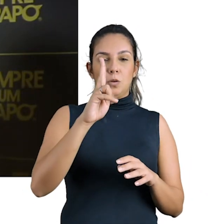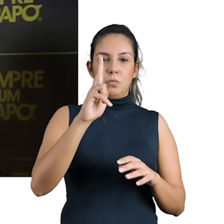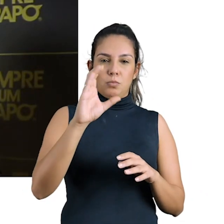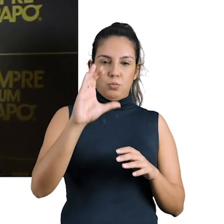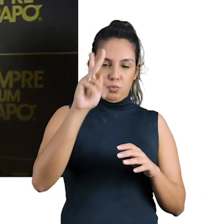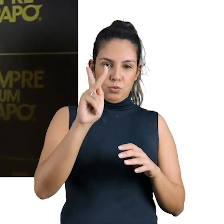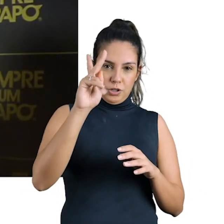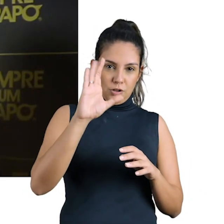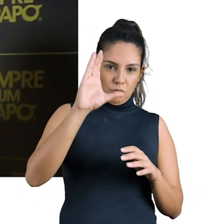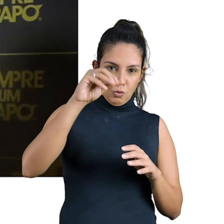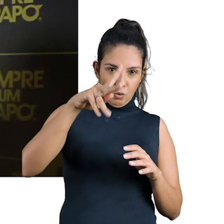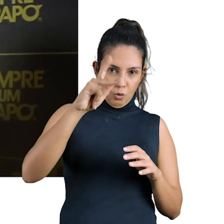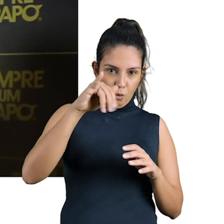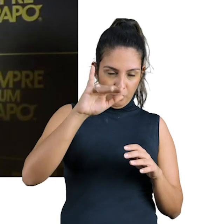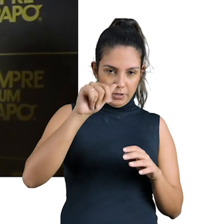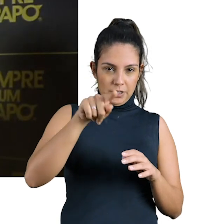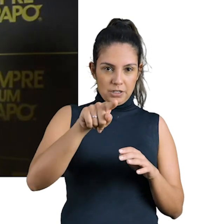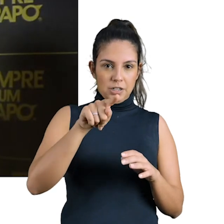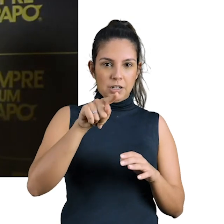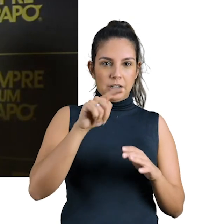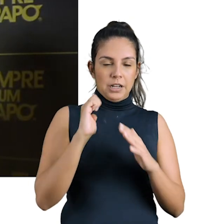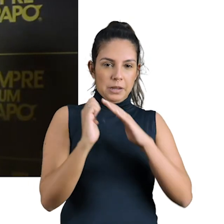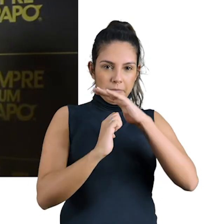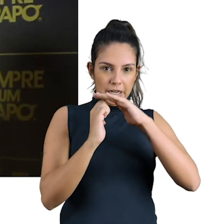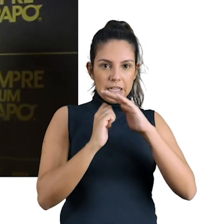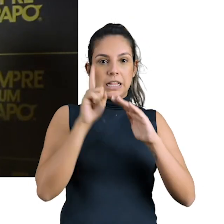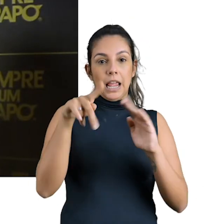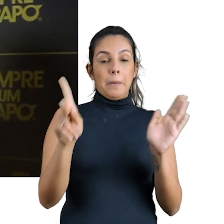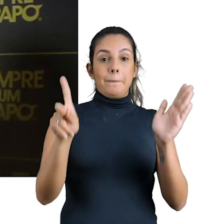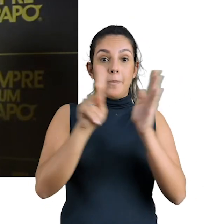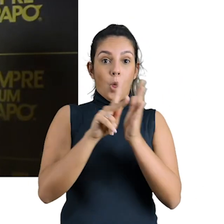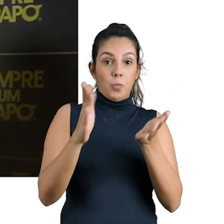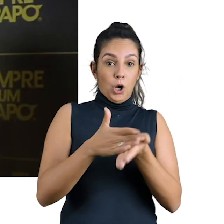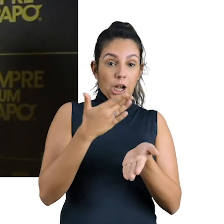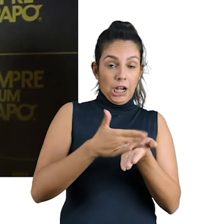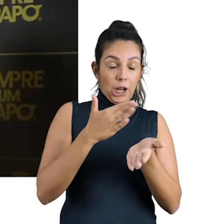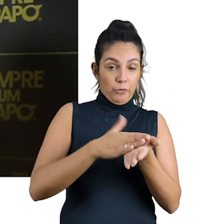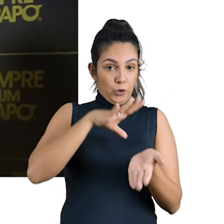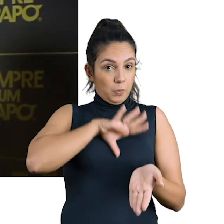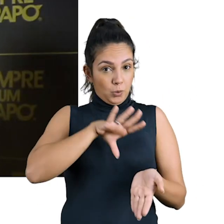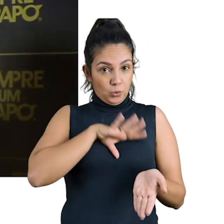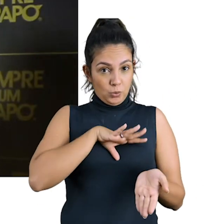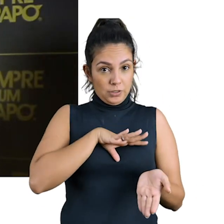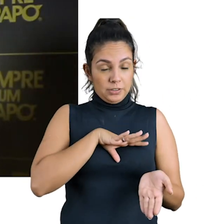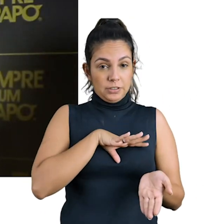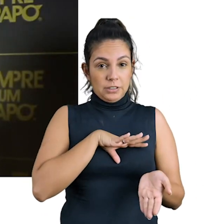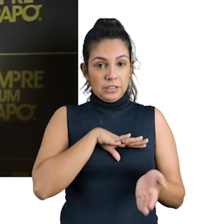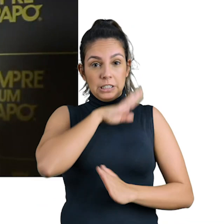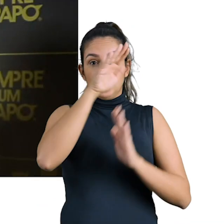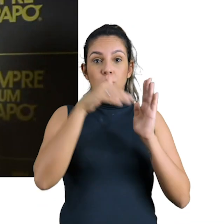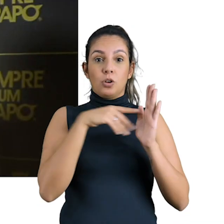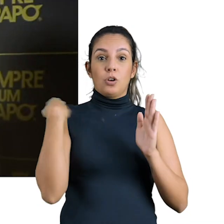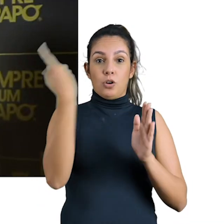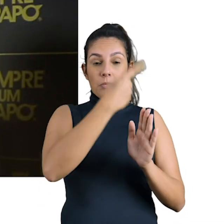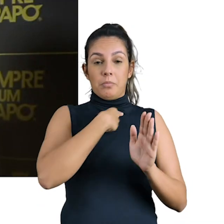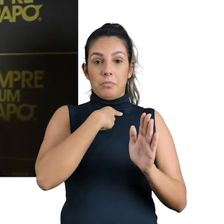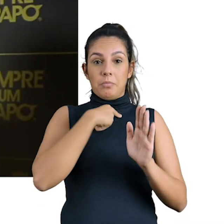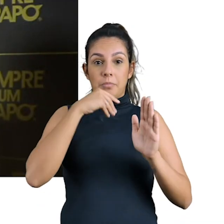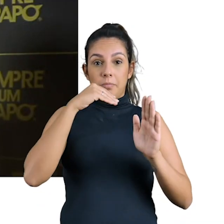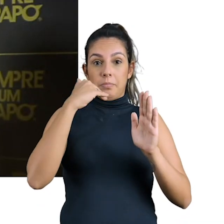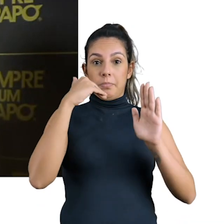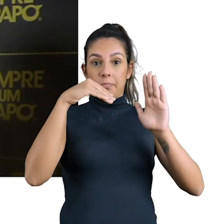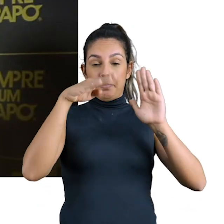Company, que é uma empresa de feiras e eventos literários de Portugal, vai transmitir toda a nossa